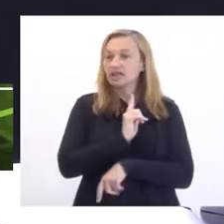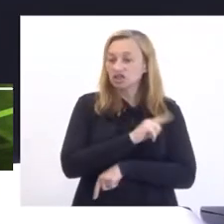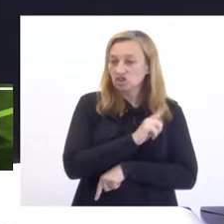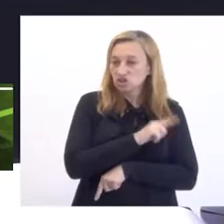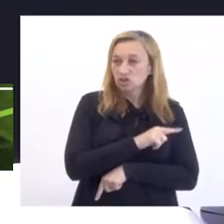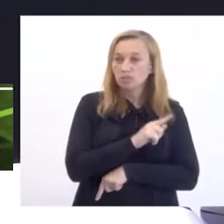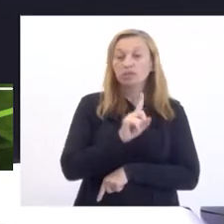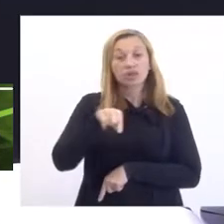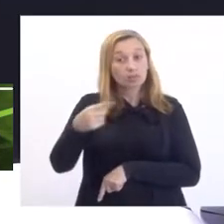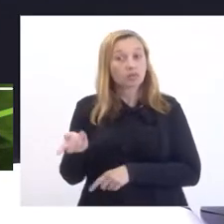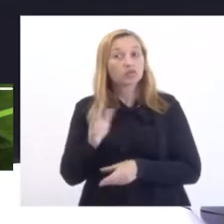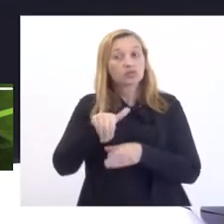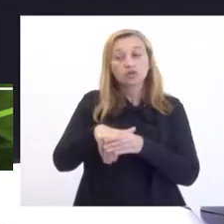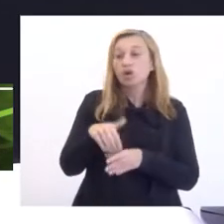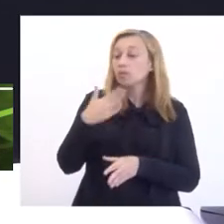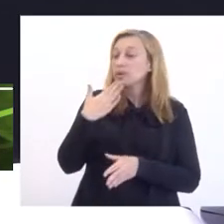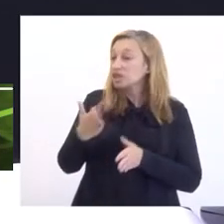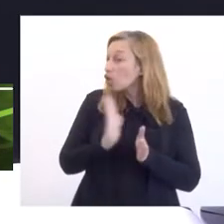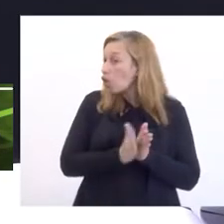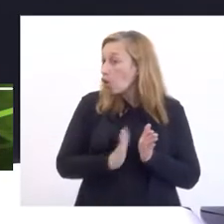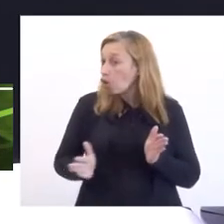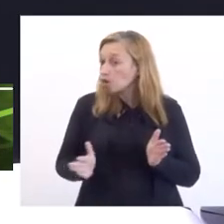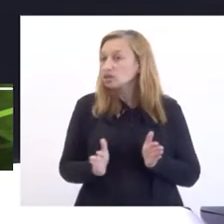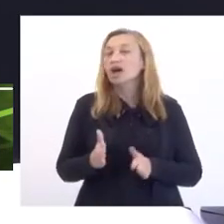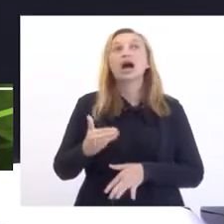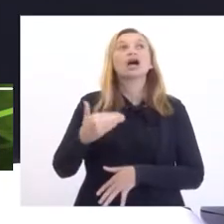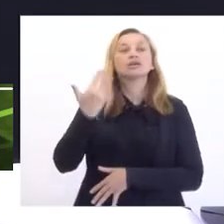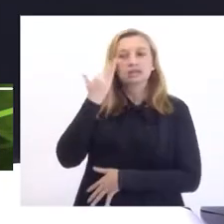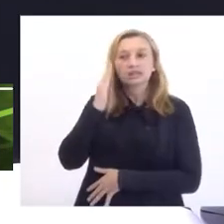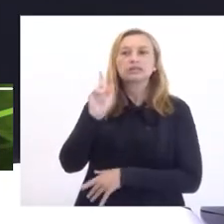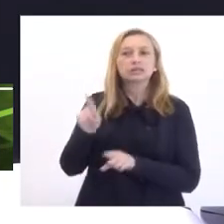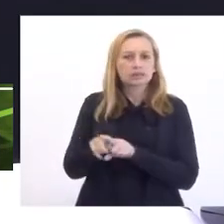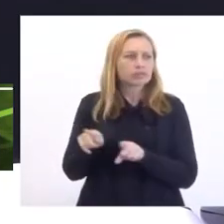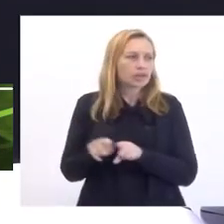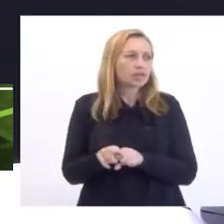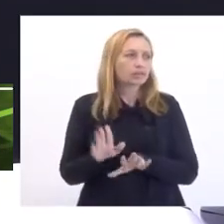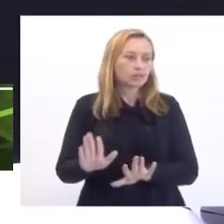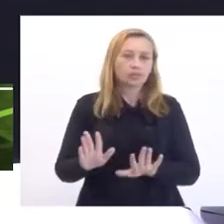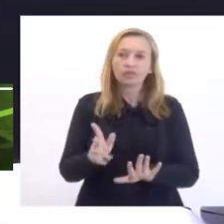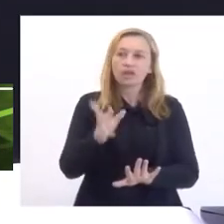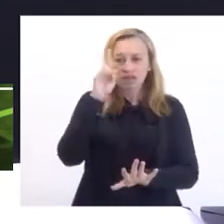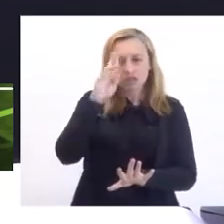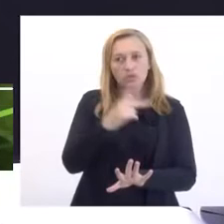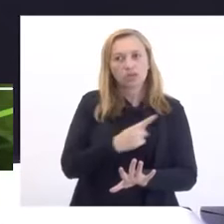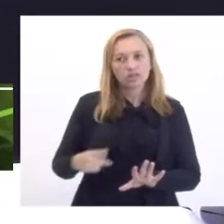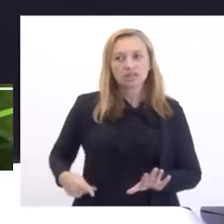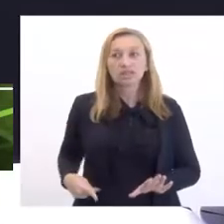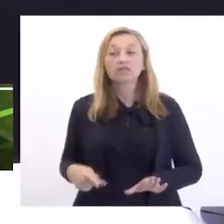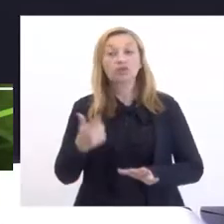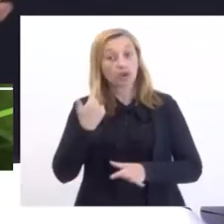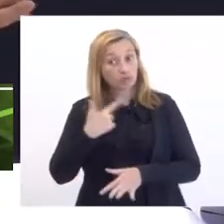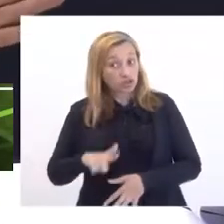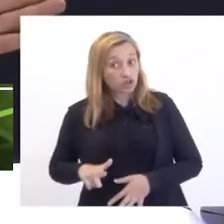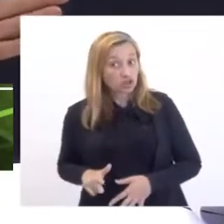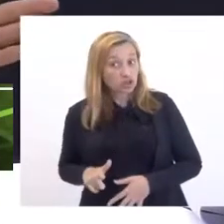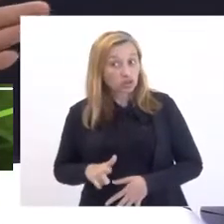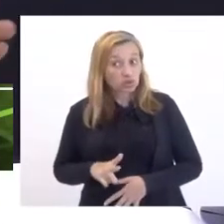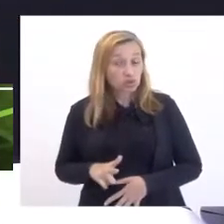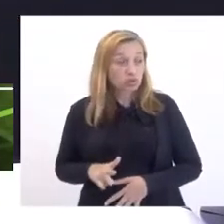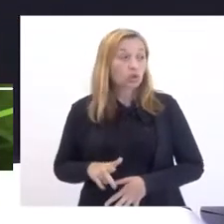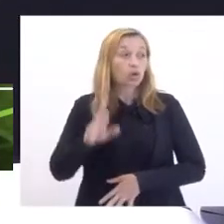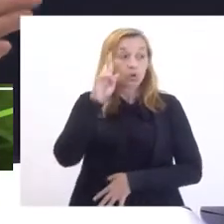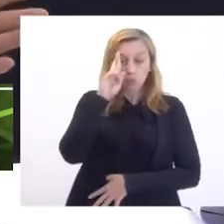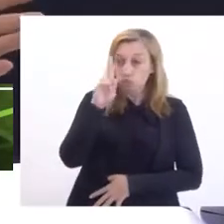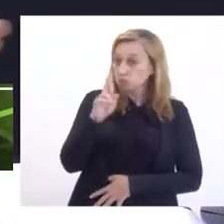Eu fiz só uma questão de ordem. Eu também não entendi. Mas olha só, presidente, eu vou repetir. Os senhores